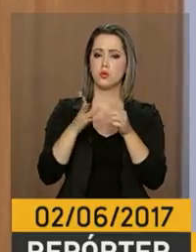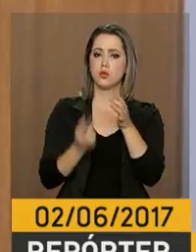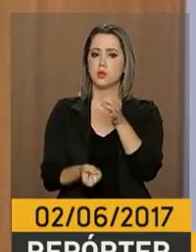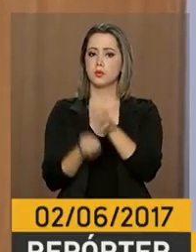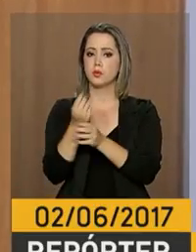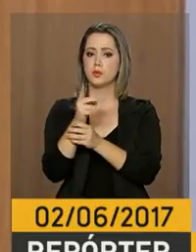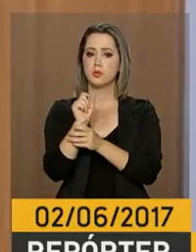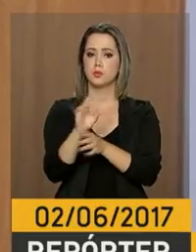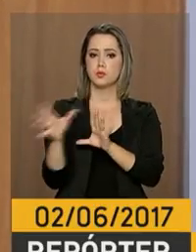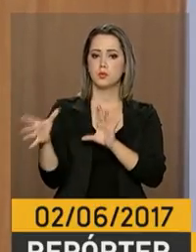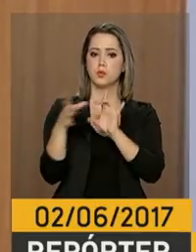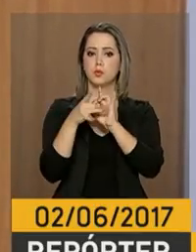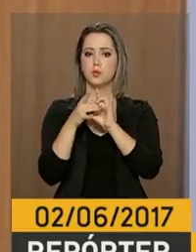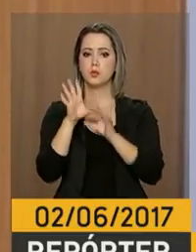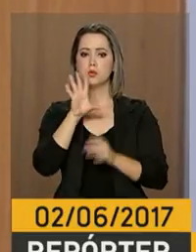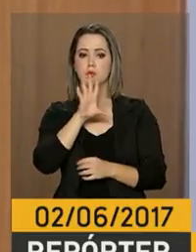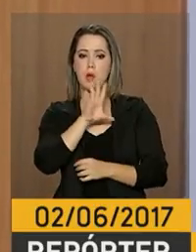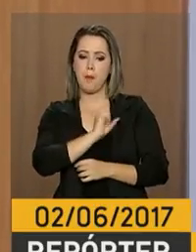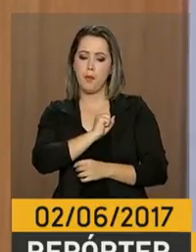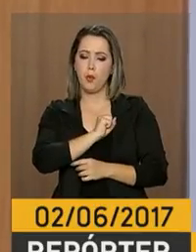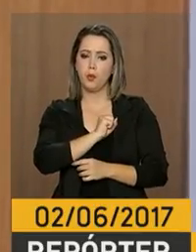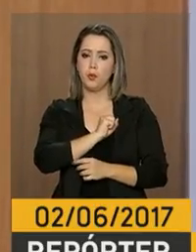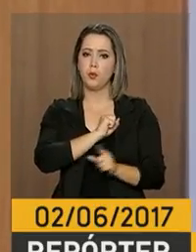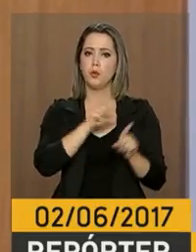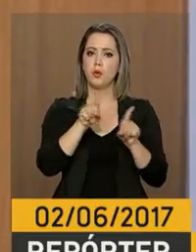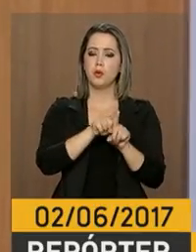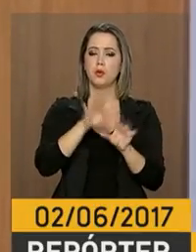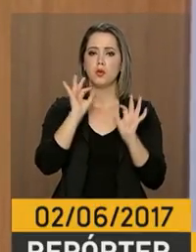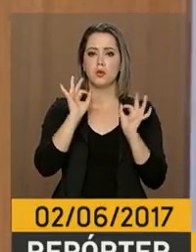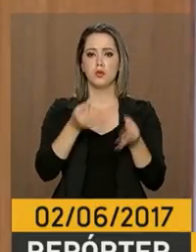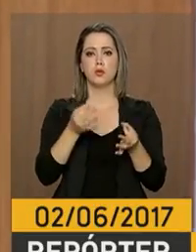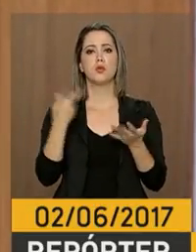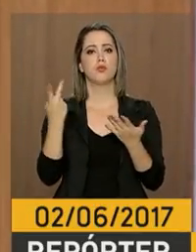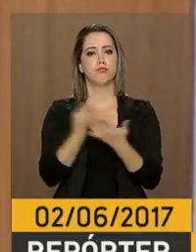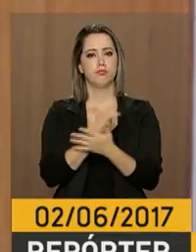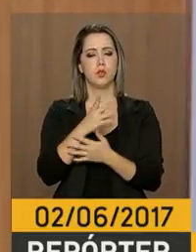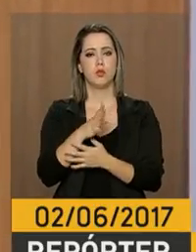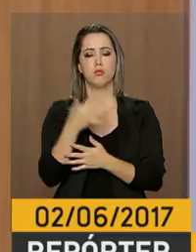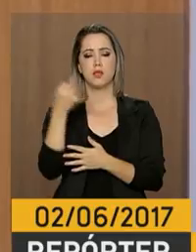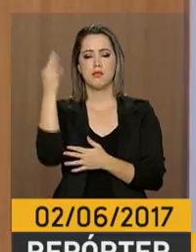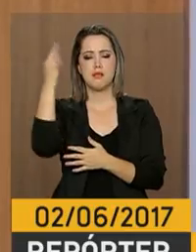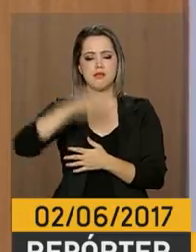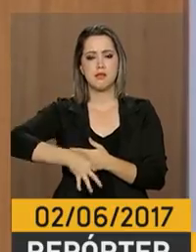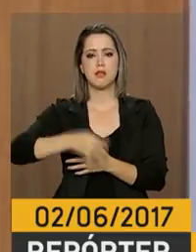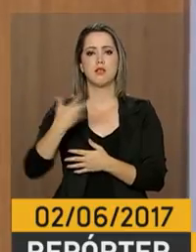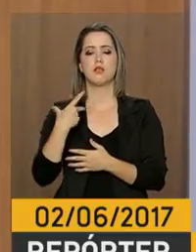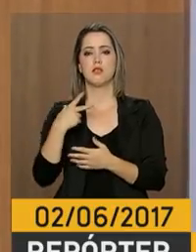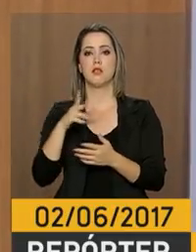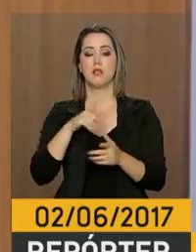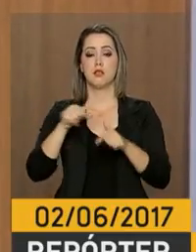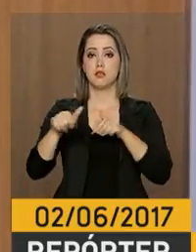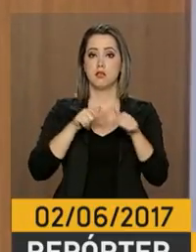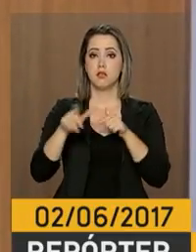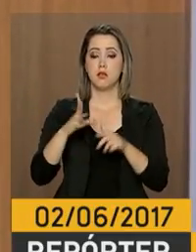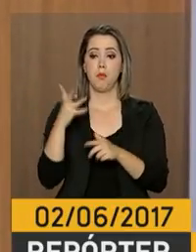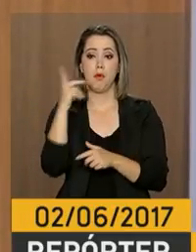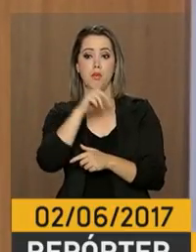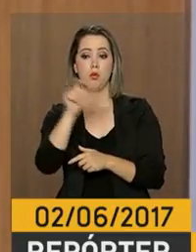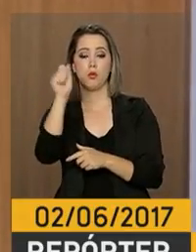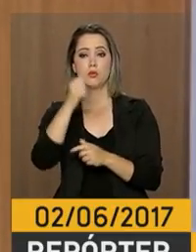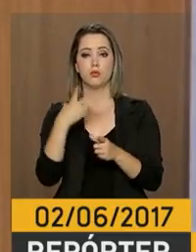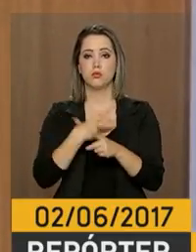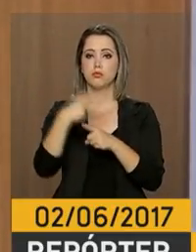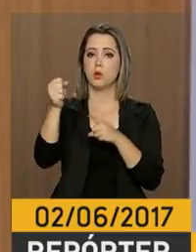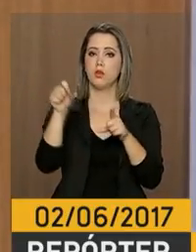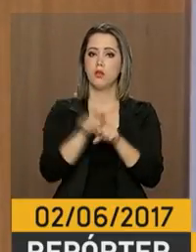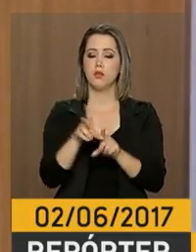em paixão genuína e plena realização profissional e pessoal e para mim não